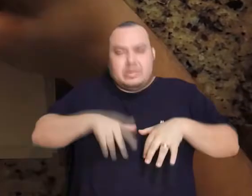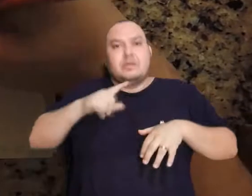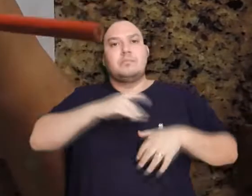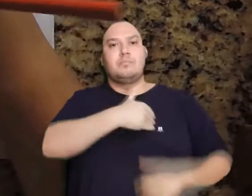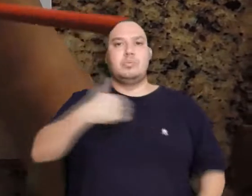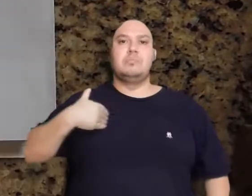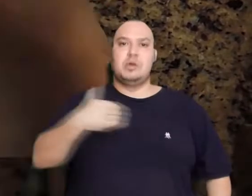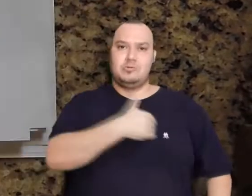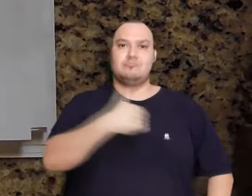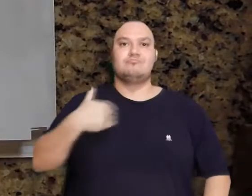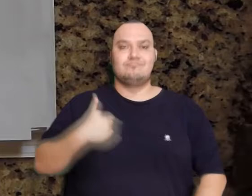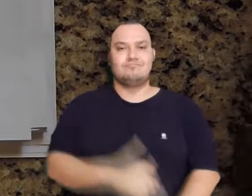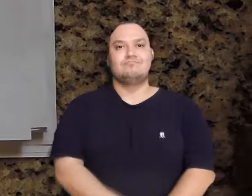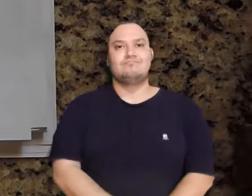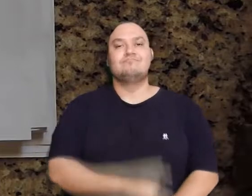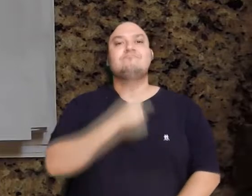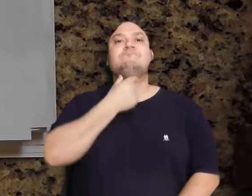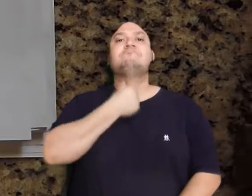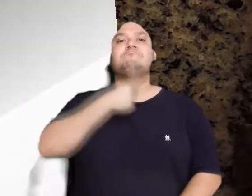aos pulmões.